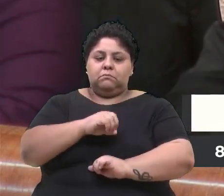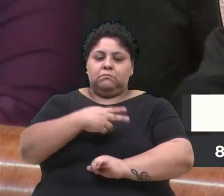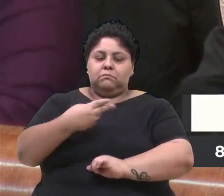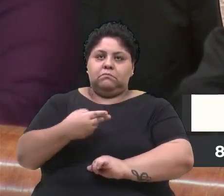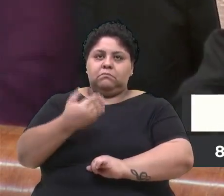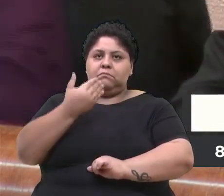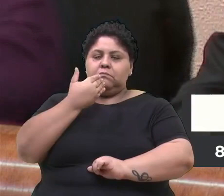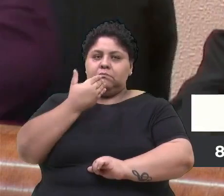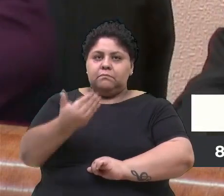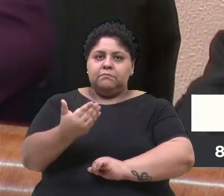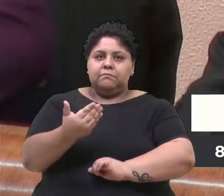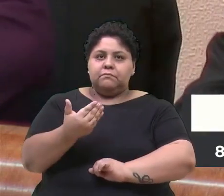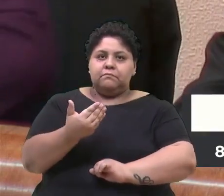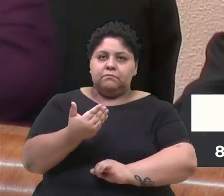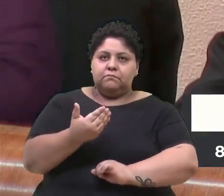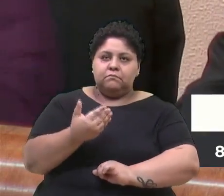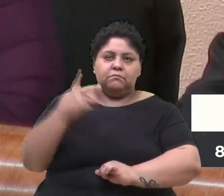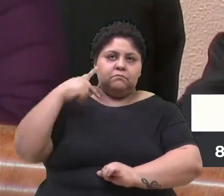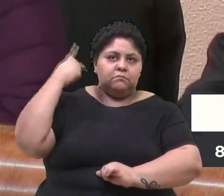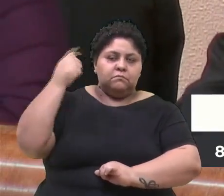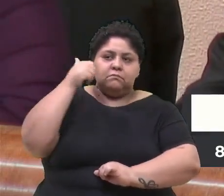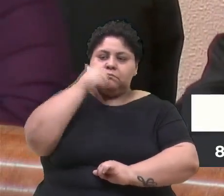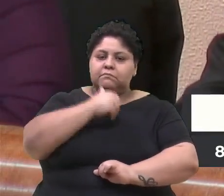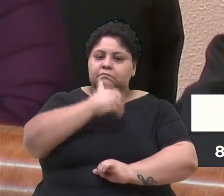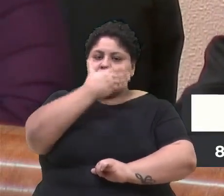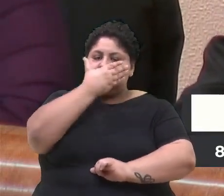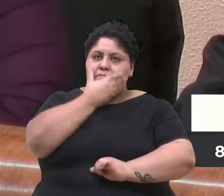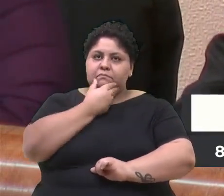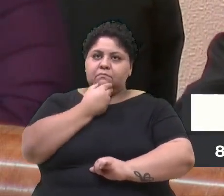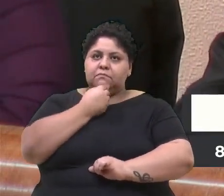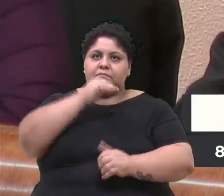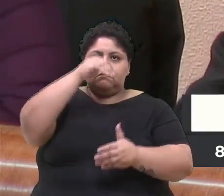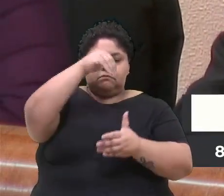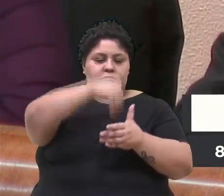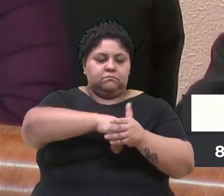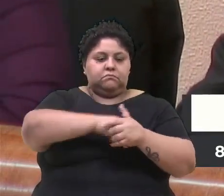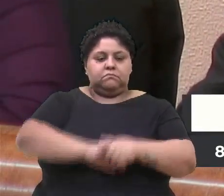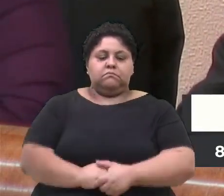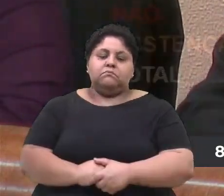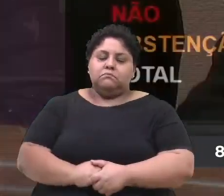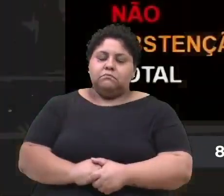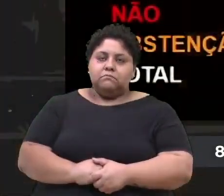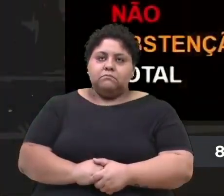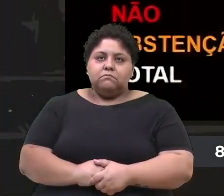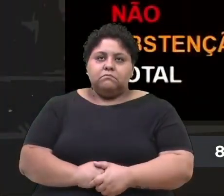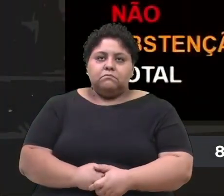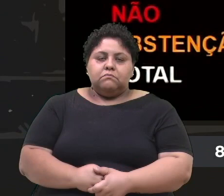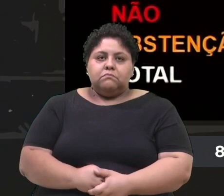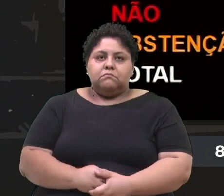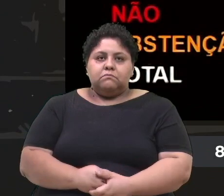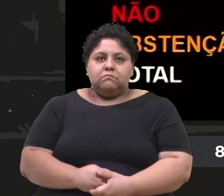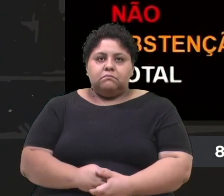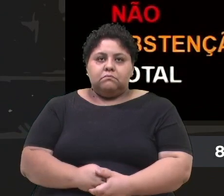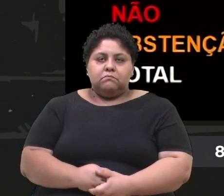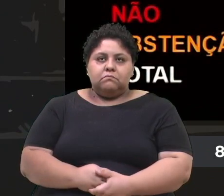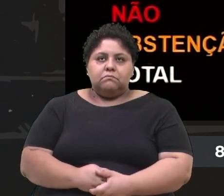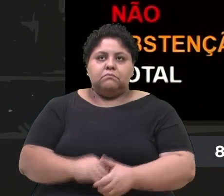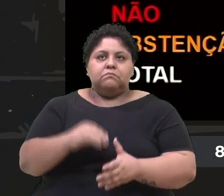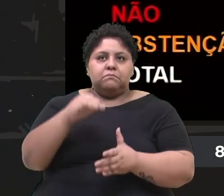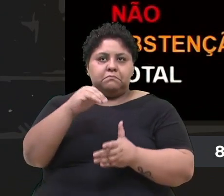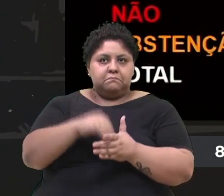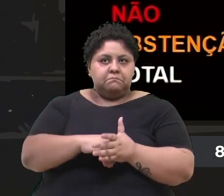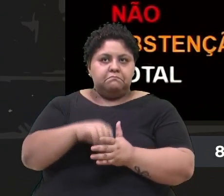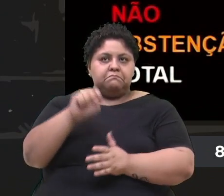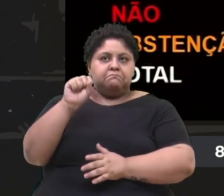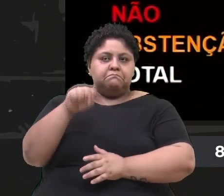Solicito, vereadoras e vereadores, que registrem seus votos. Voto sim, senhor presidente. Obrigado,